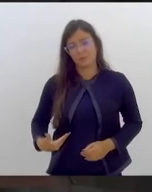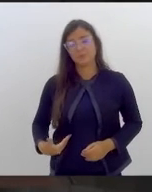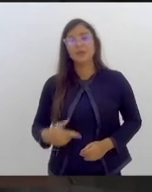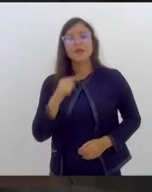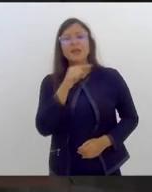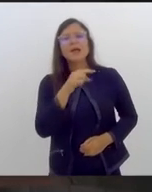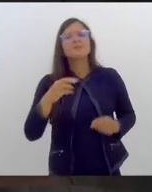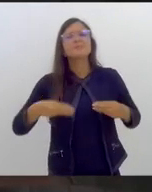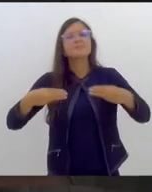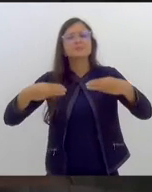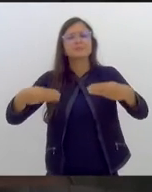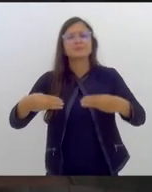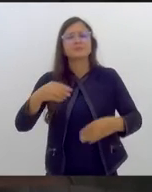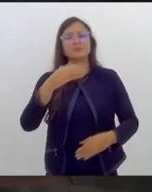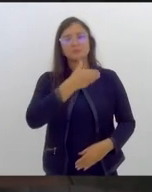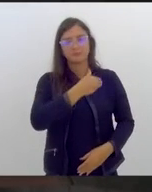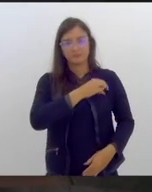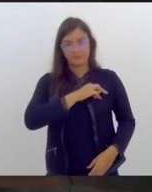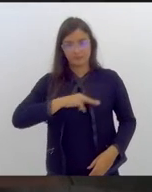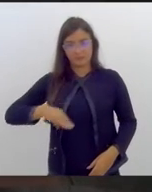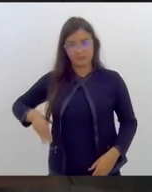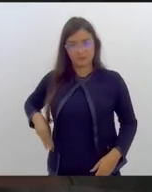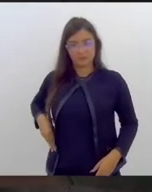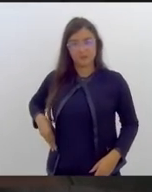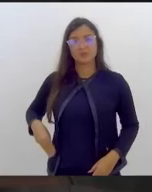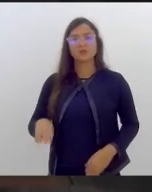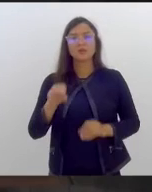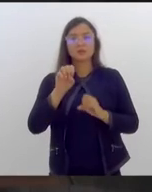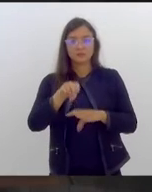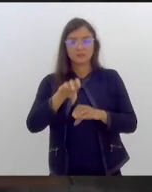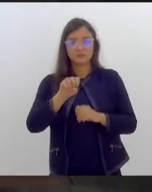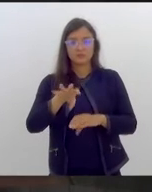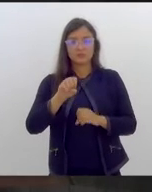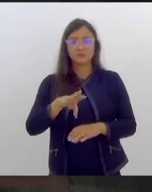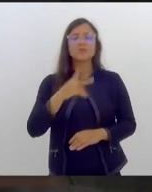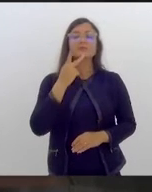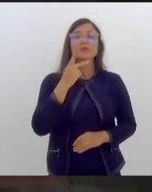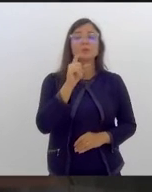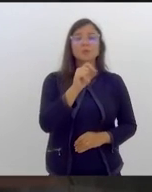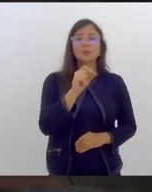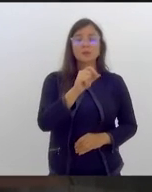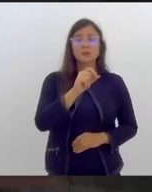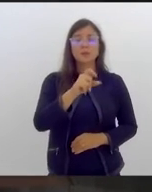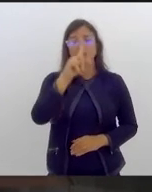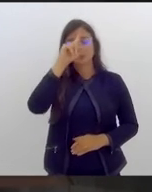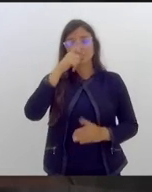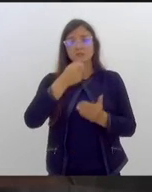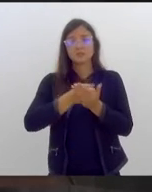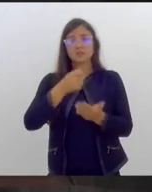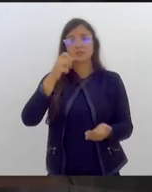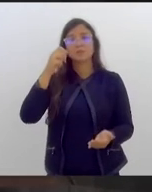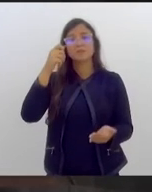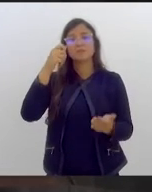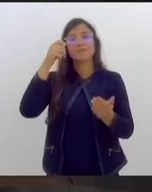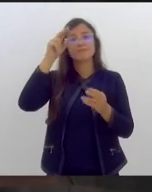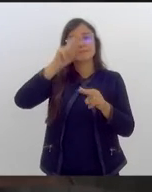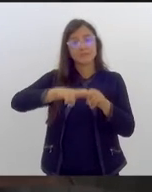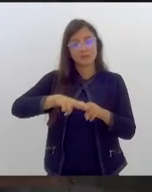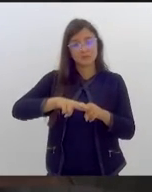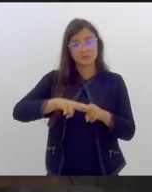ministro da educação propugnou pela prisão de todos os ministros do Supremo Tribunal